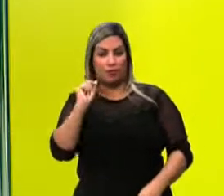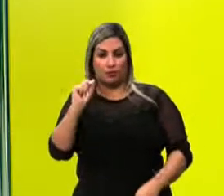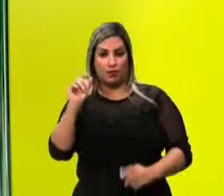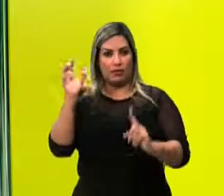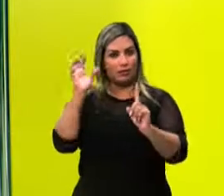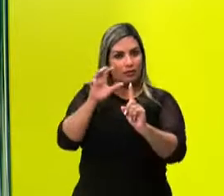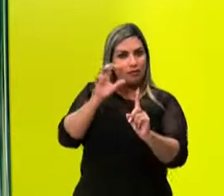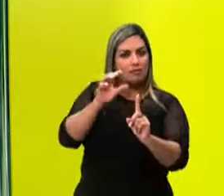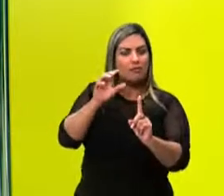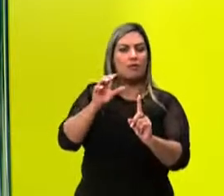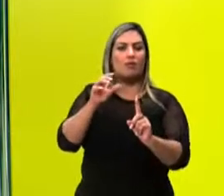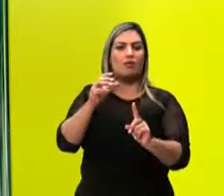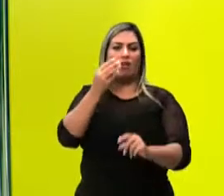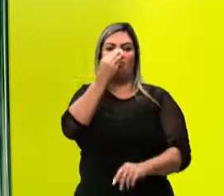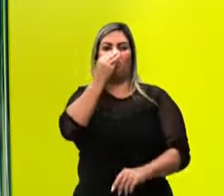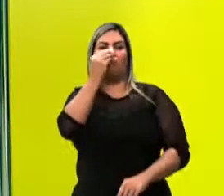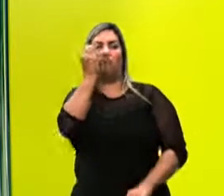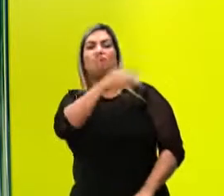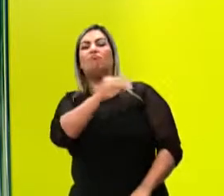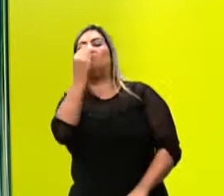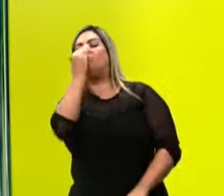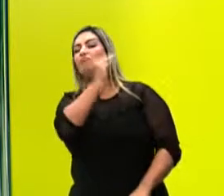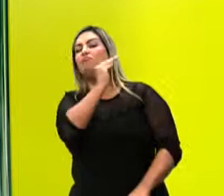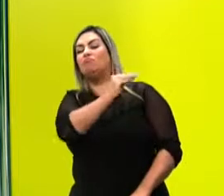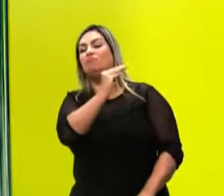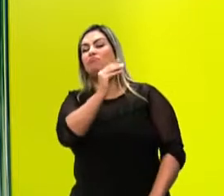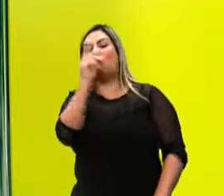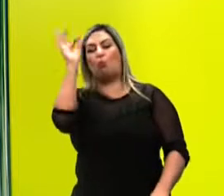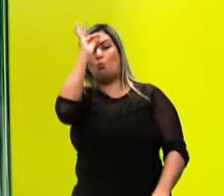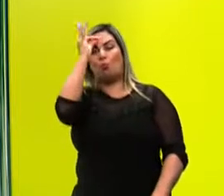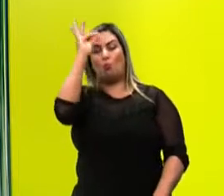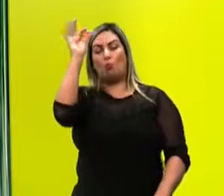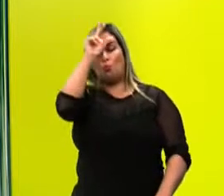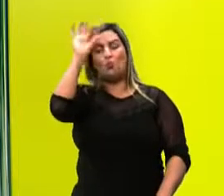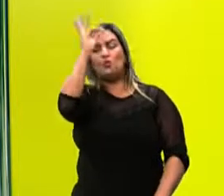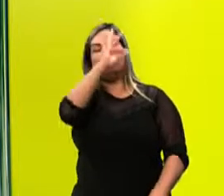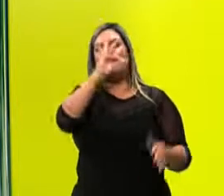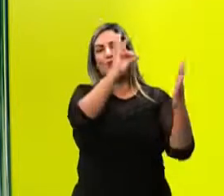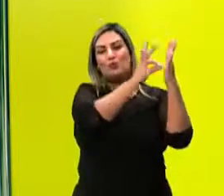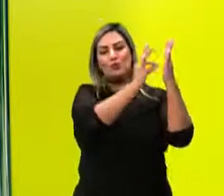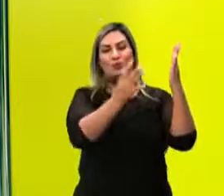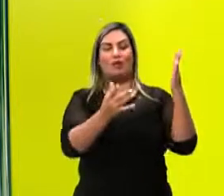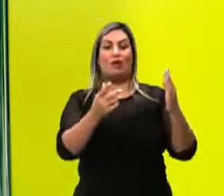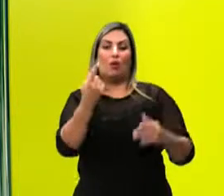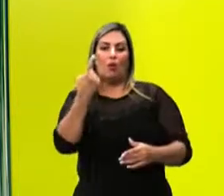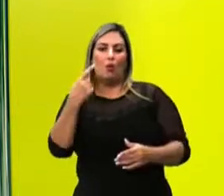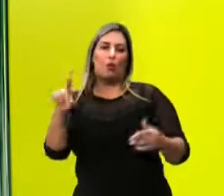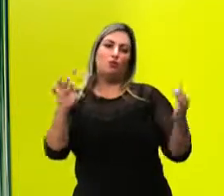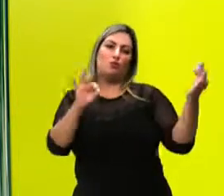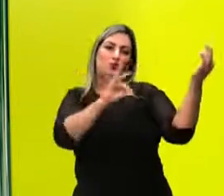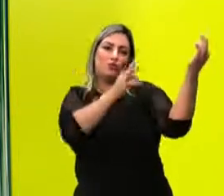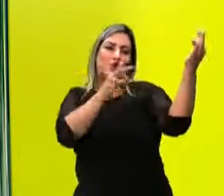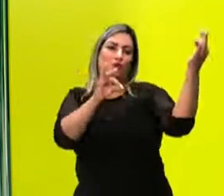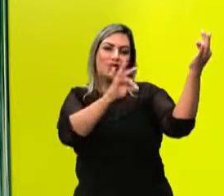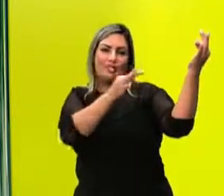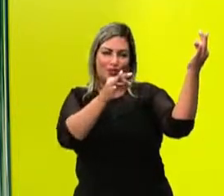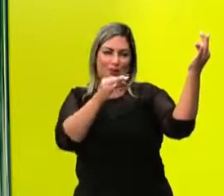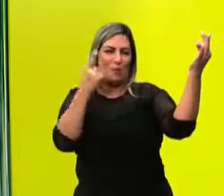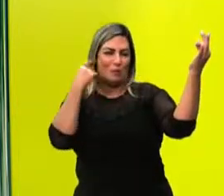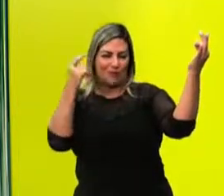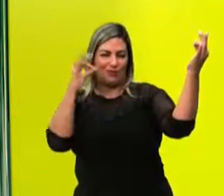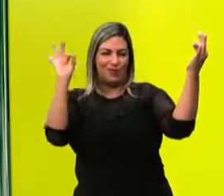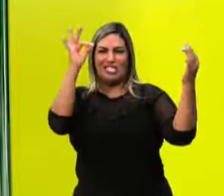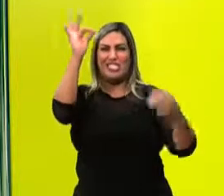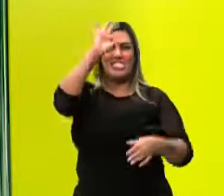intencionalidade do autor é menosprezar, né, esse mosquito. Então o título diz, o último acorde do violino solitário.